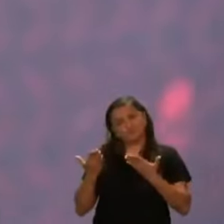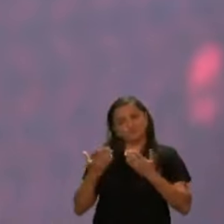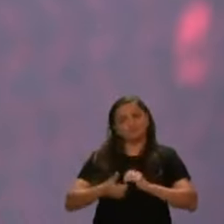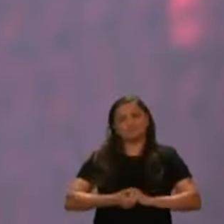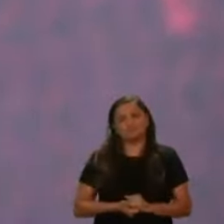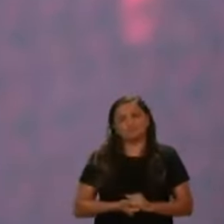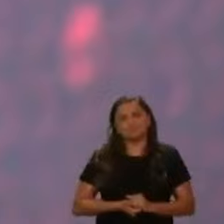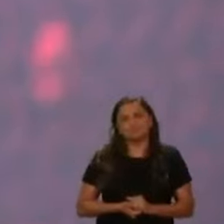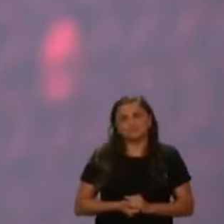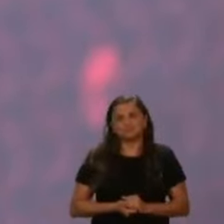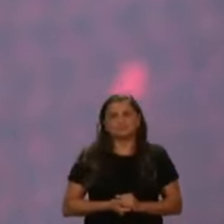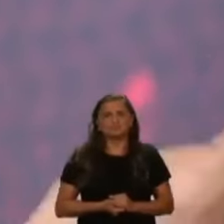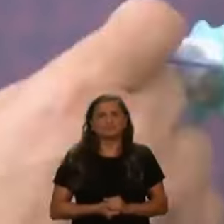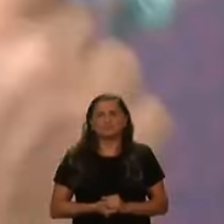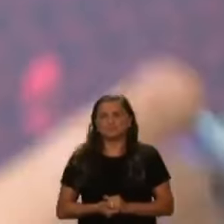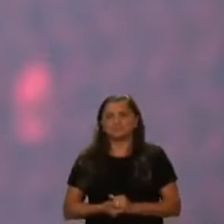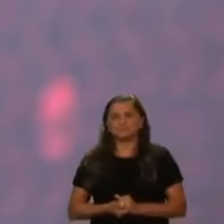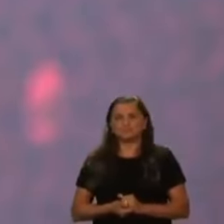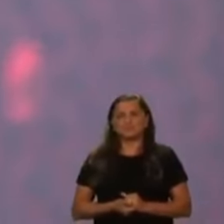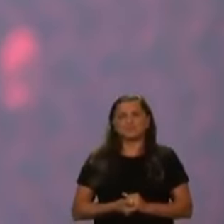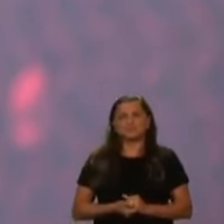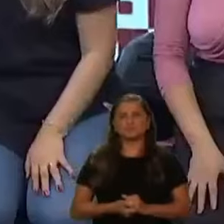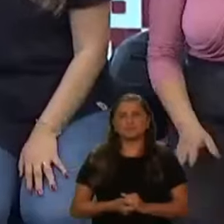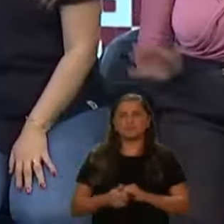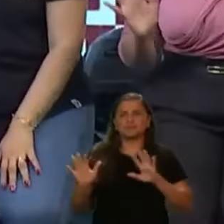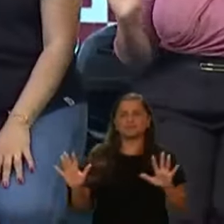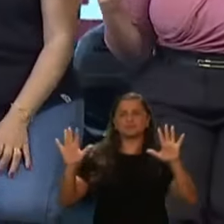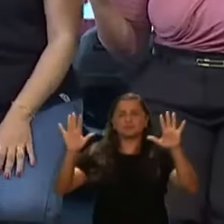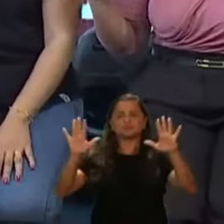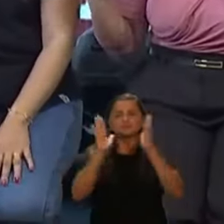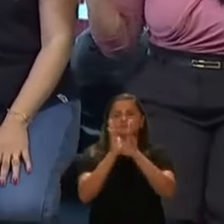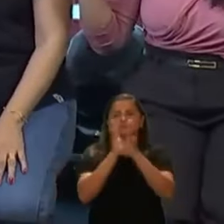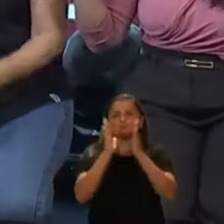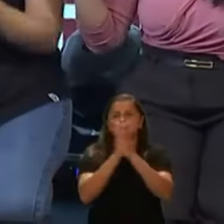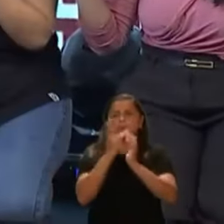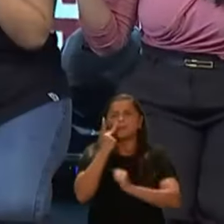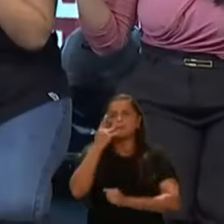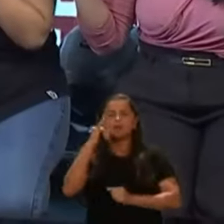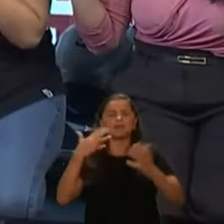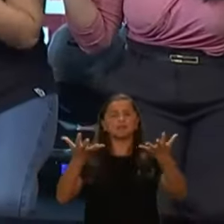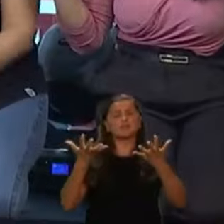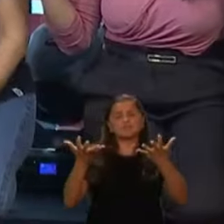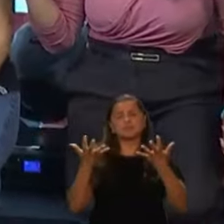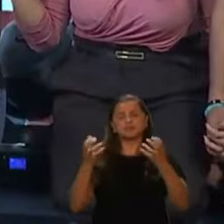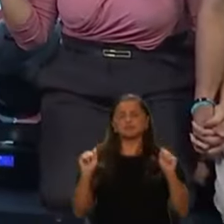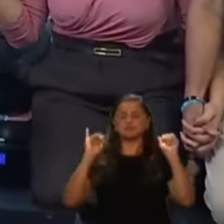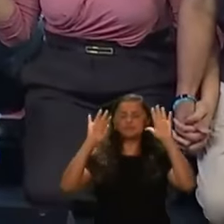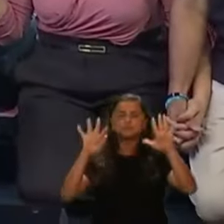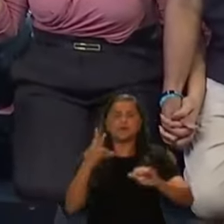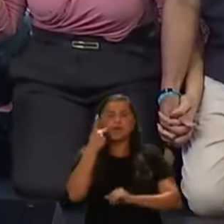Isso. Que a coisa tem um bubu aqui, ó. Estenda suas mãos, Pai. Nós queremos abençoar aqui os pais do